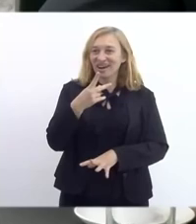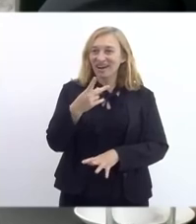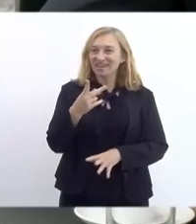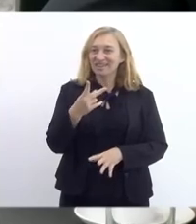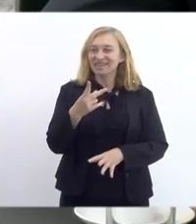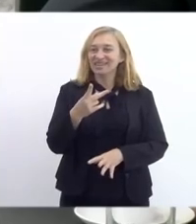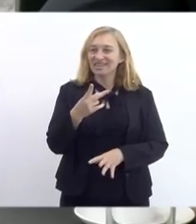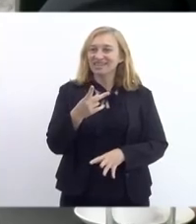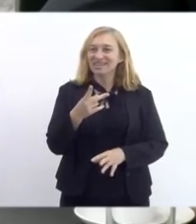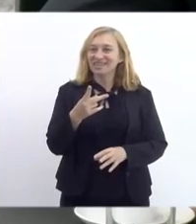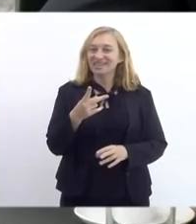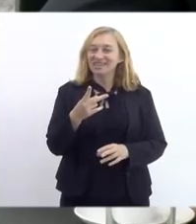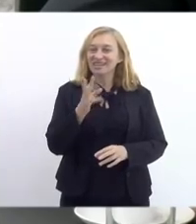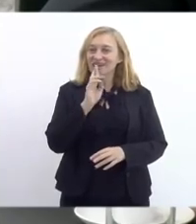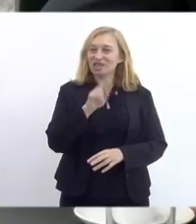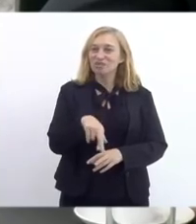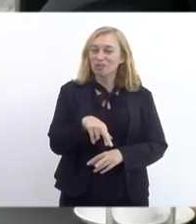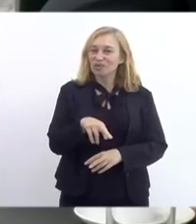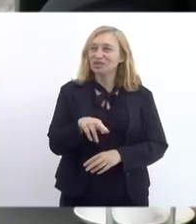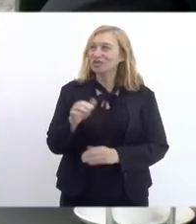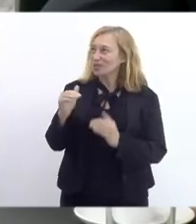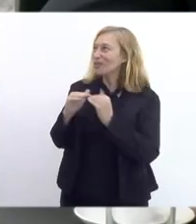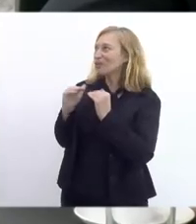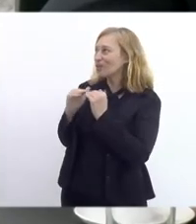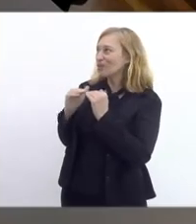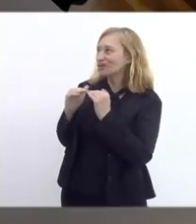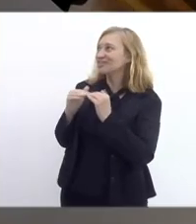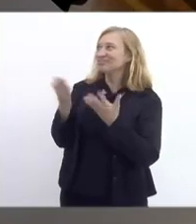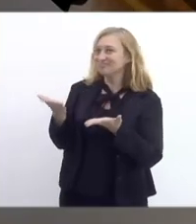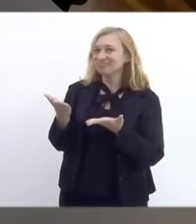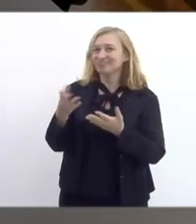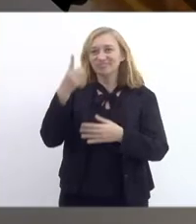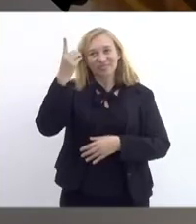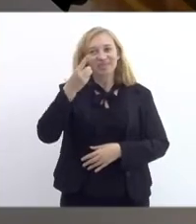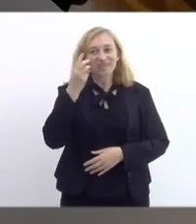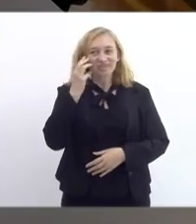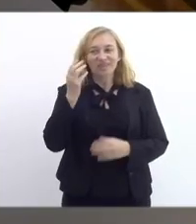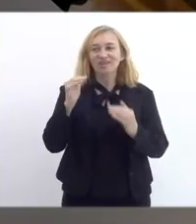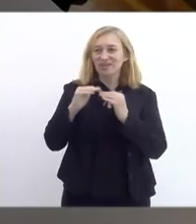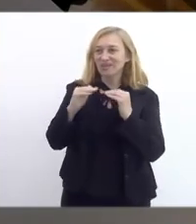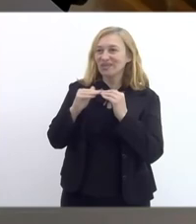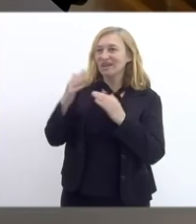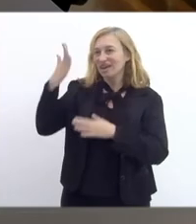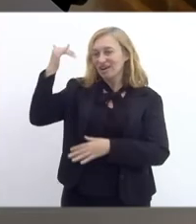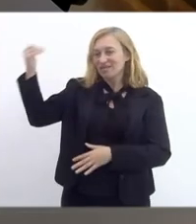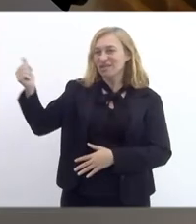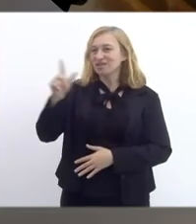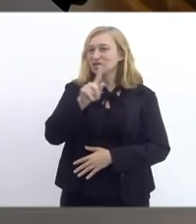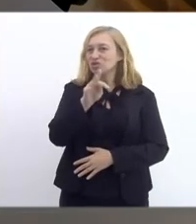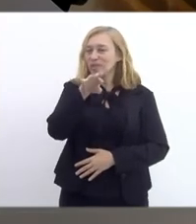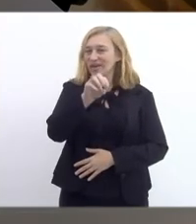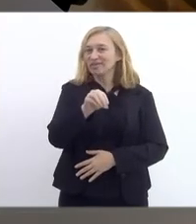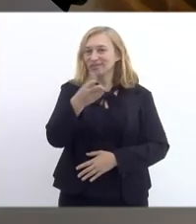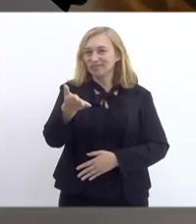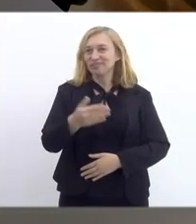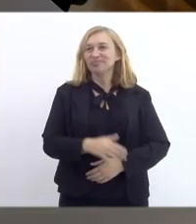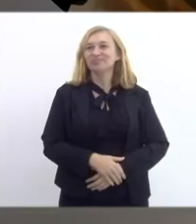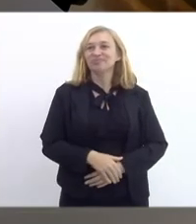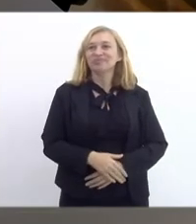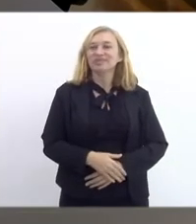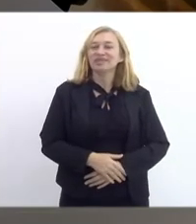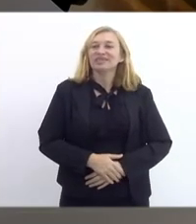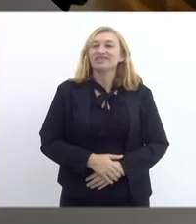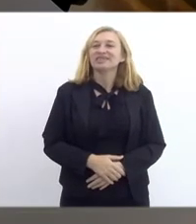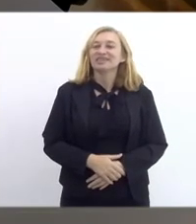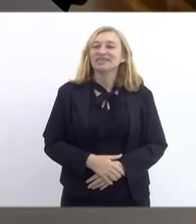concorda. De deputado Valdec concorda, meu nosso querido amigo Gilberto. Valdec é fã do Gilberto. Gilberto é um grande quadro